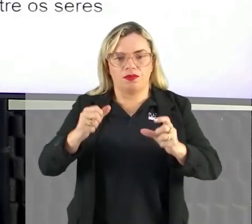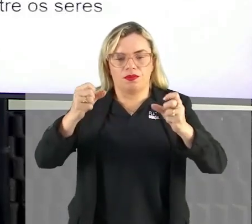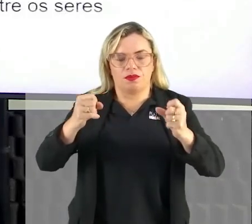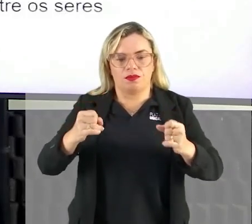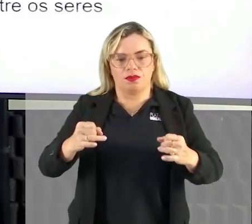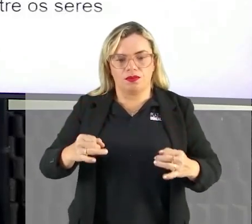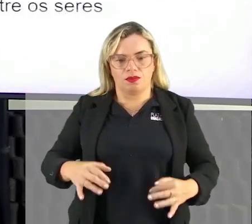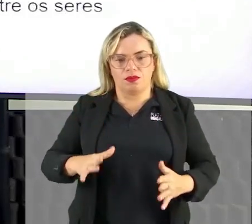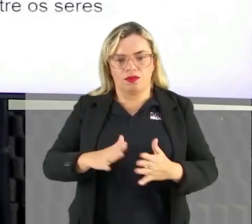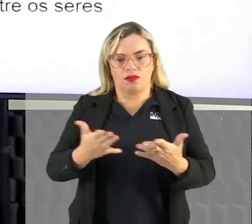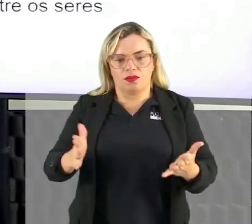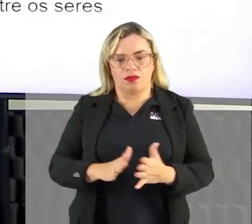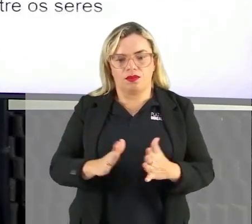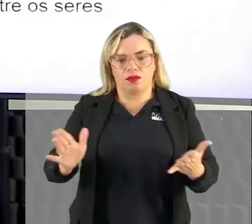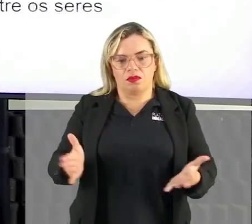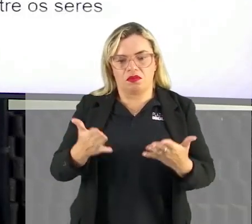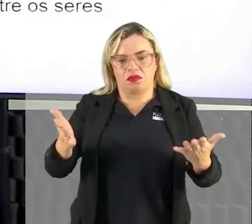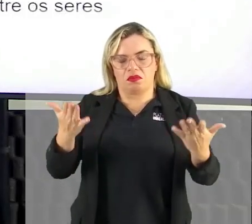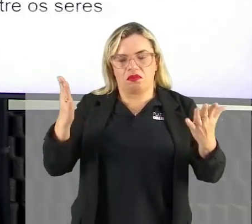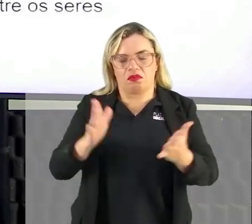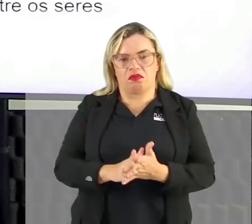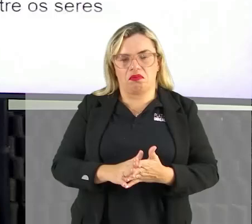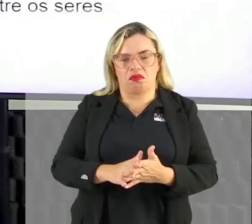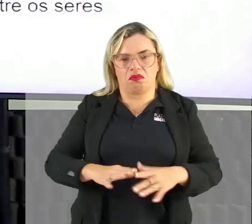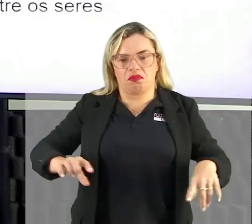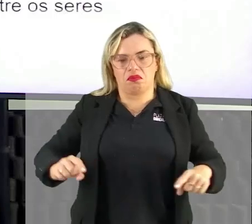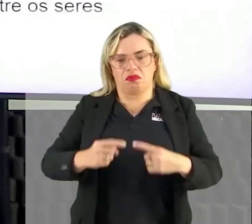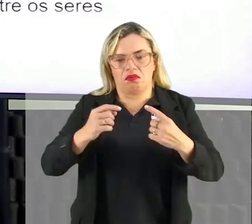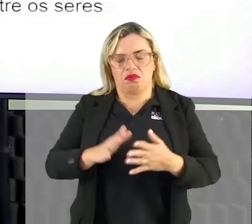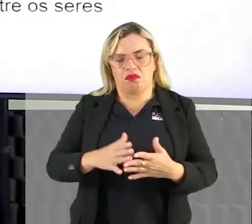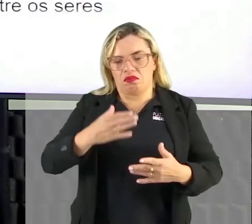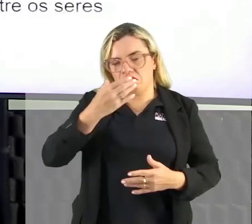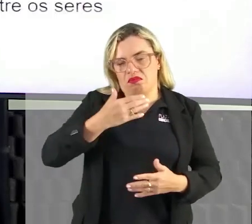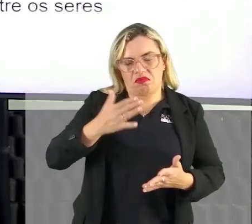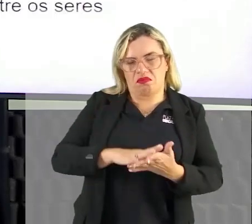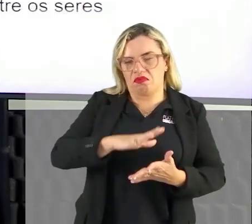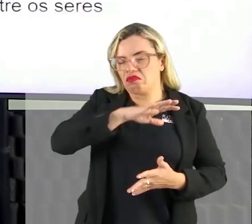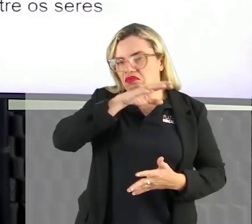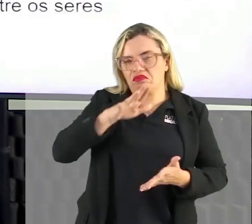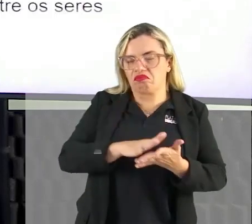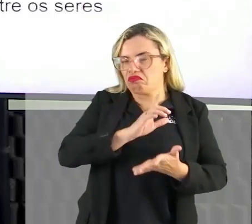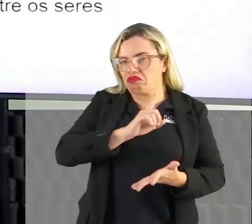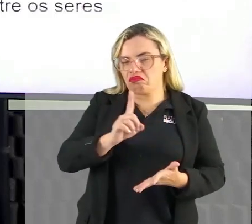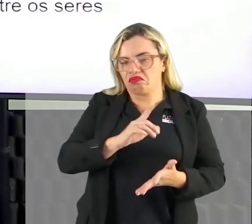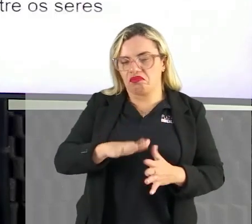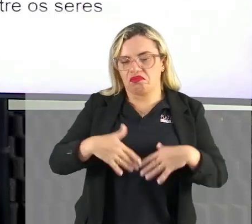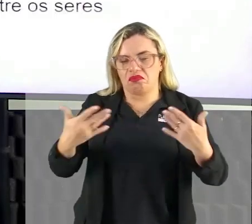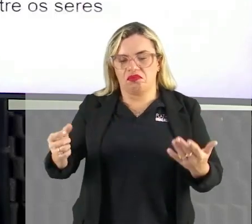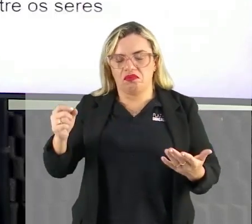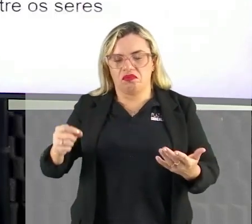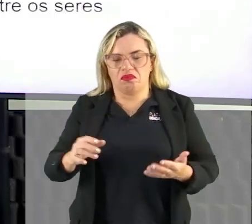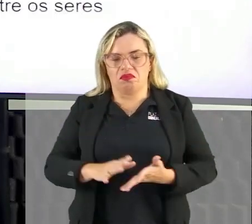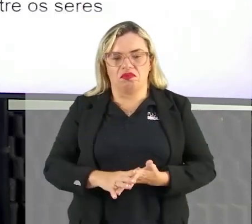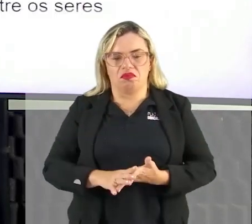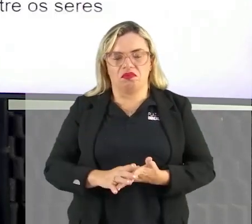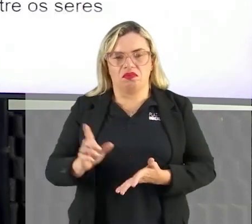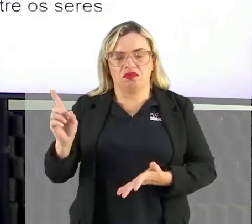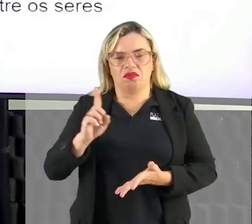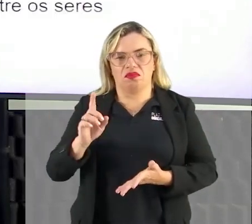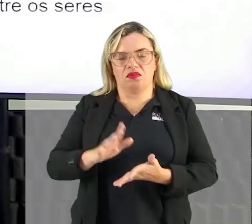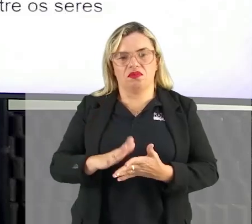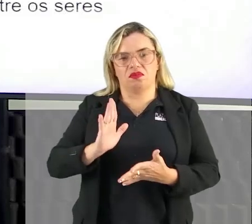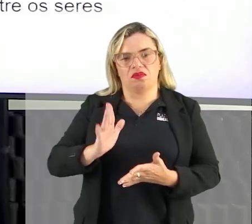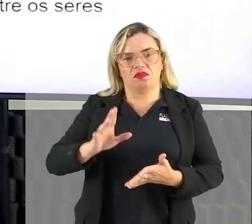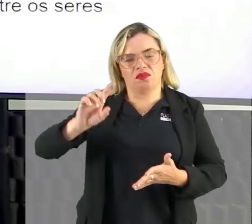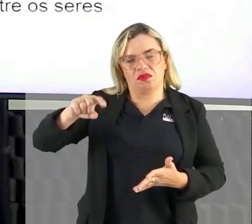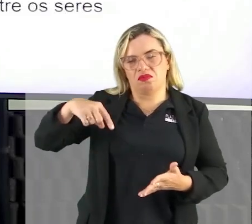Então, essa coisa de estimular a competição por seus frutos entre animais, não tem nada a ver, né? Isso já é